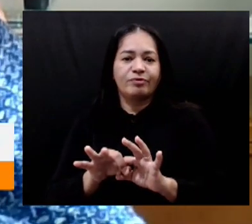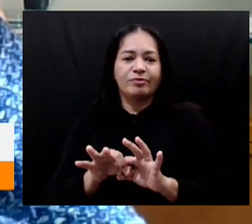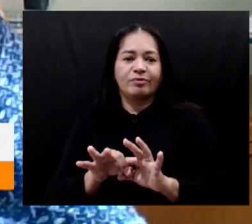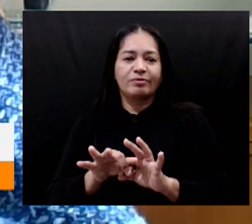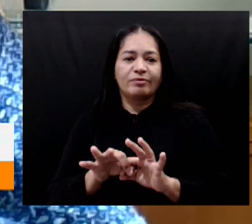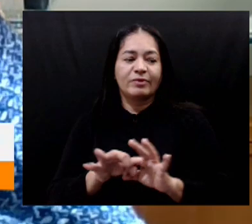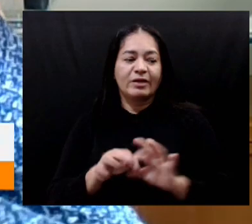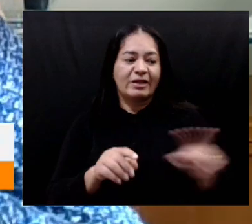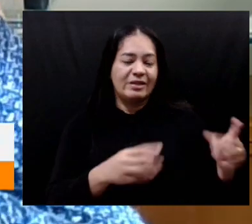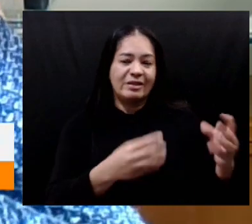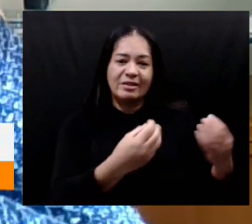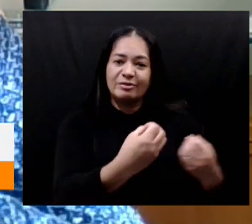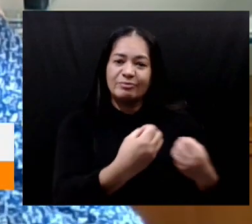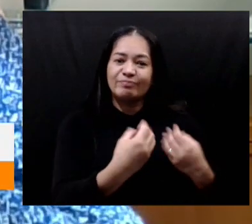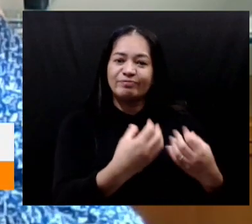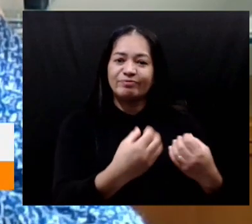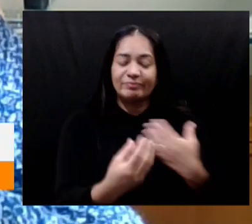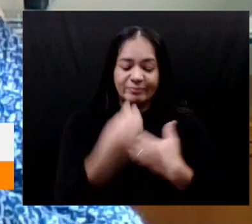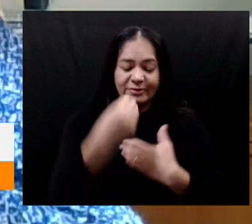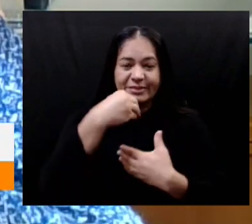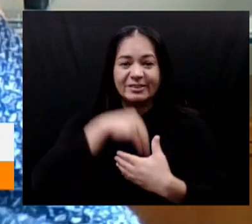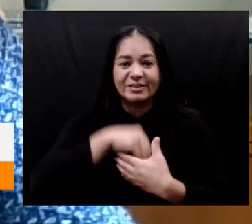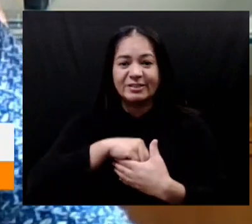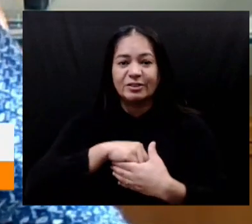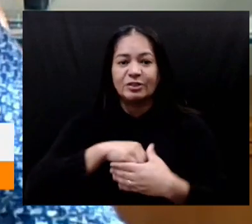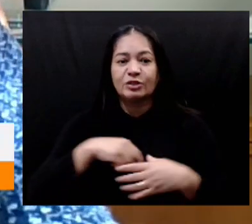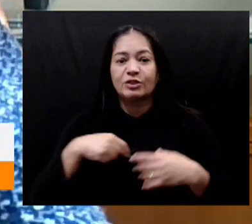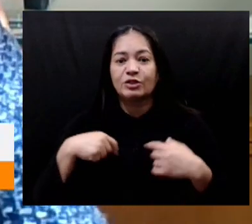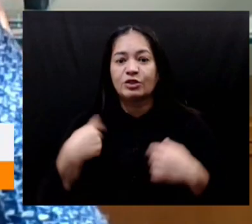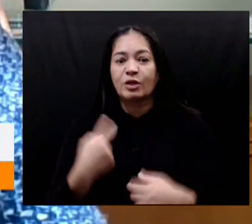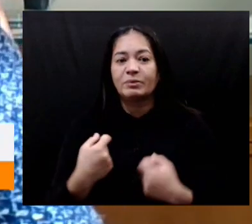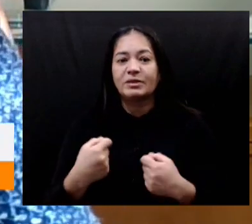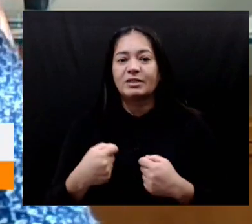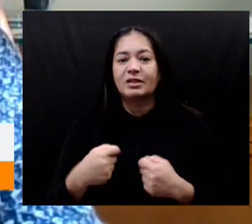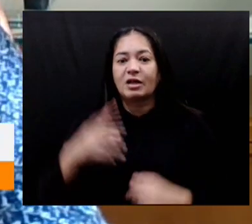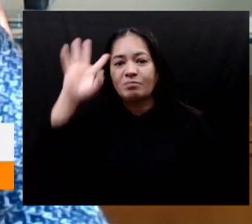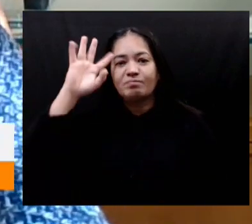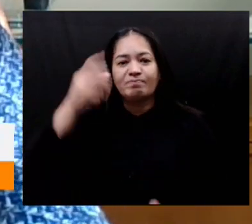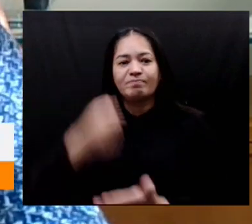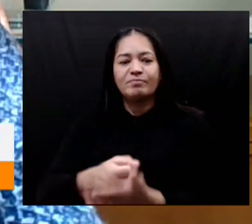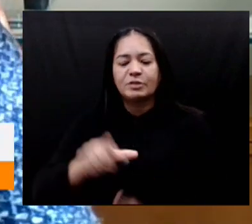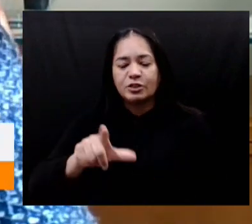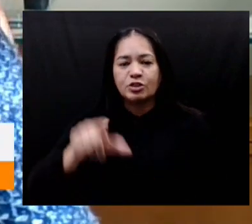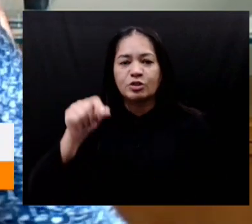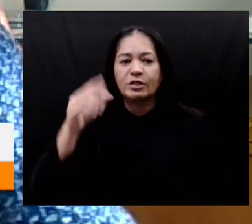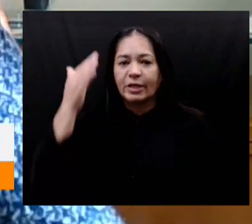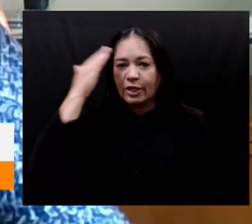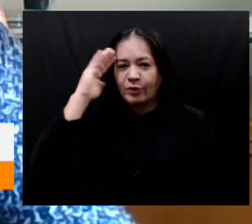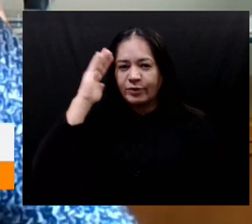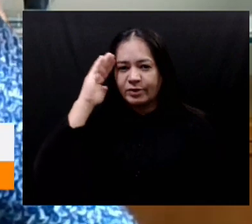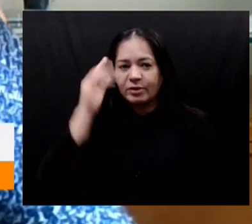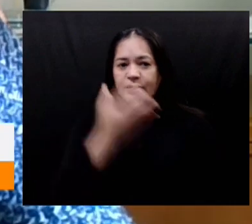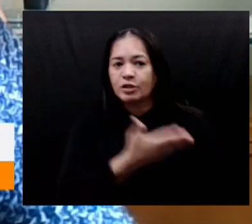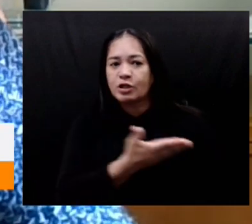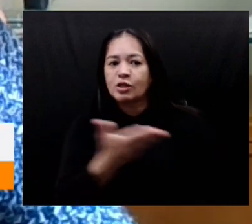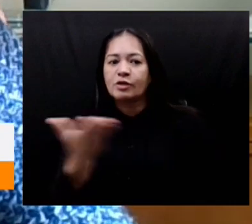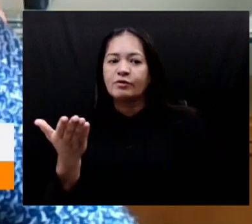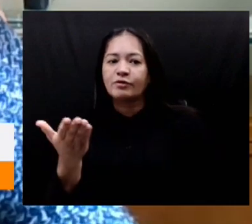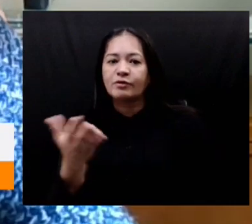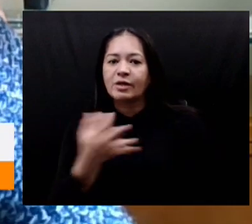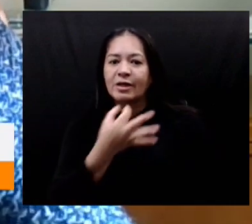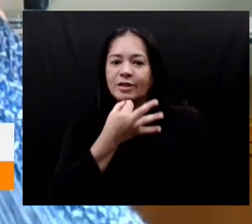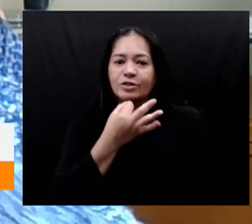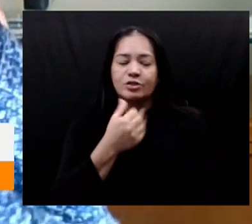E internamente a gente precisa tomar uma decisão. Eu entendo que vocês acharam que isso era bom para